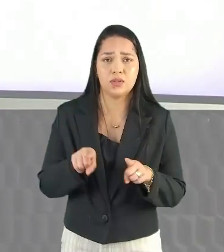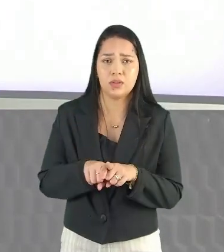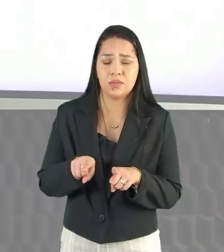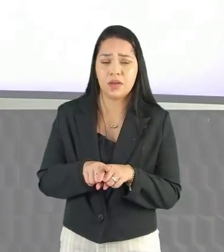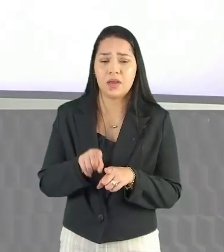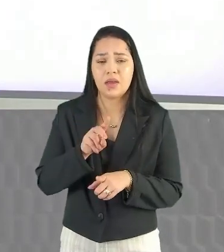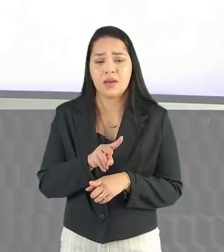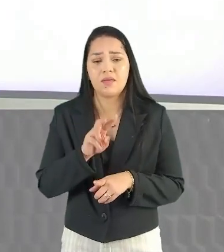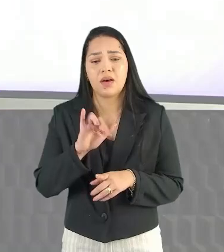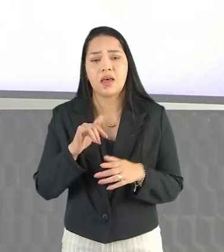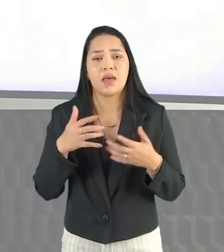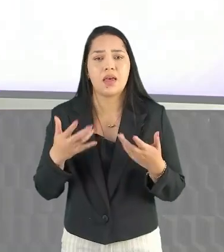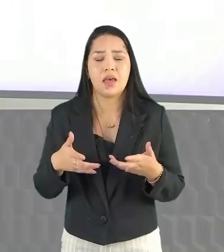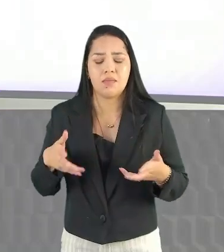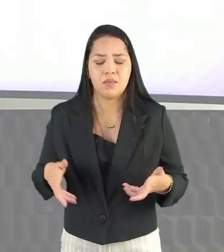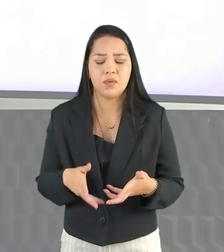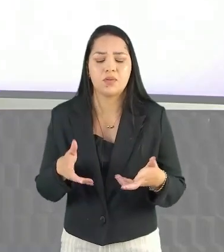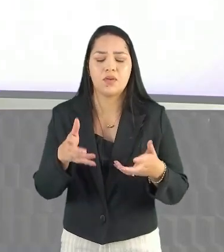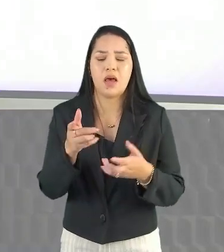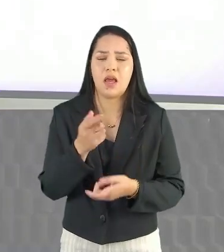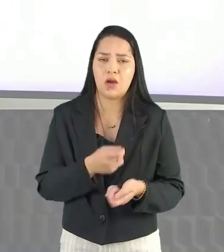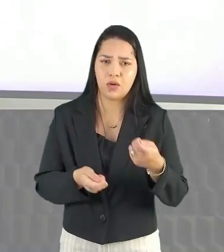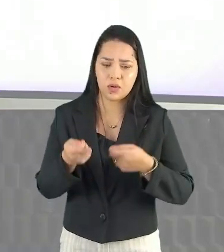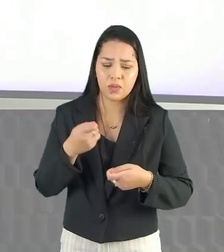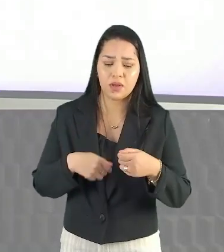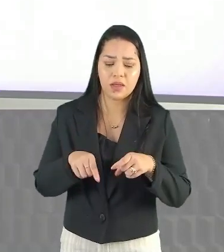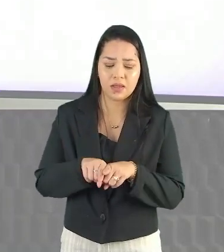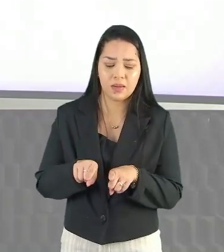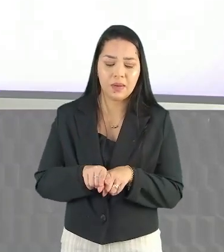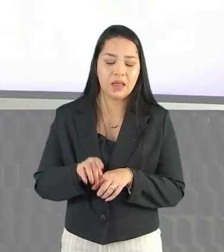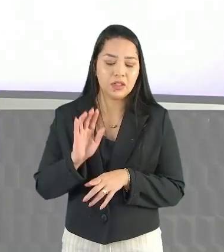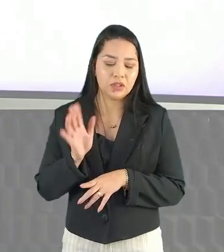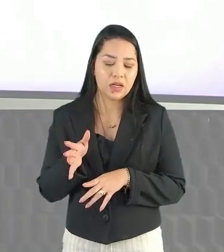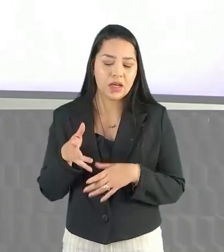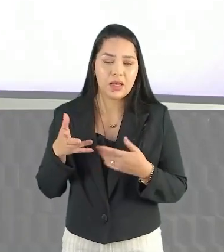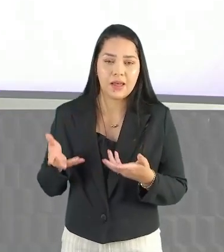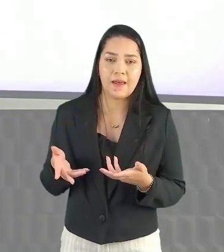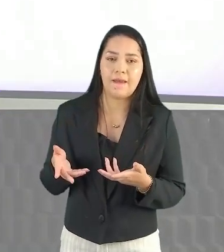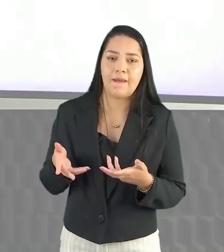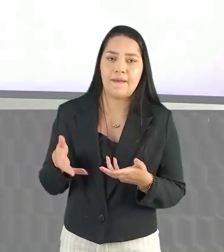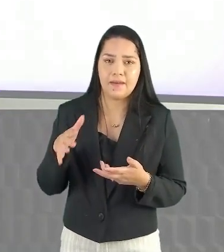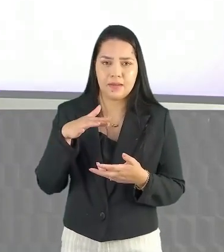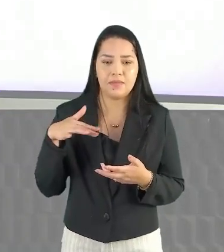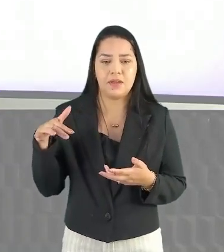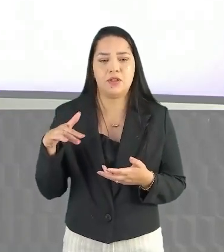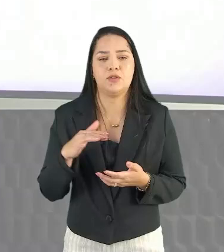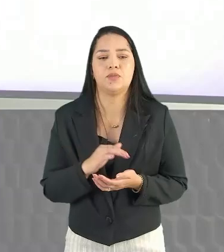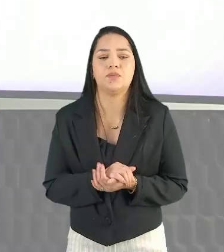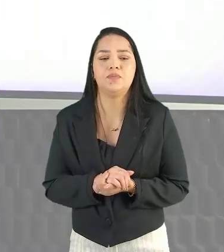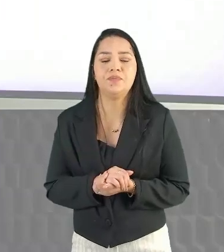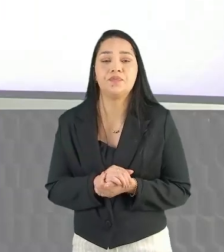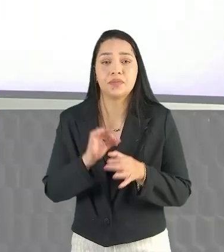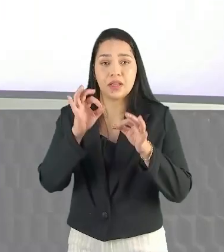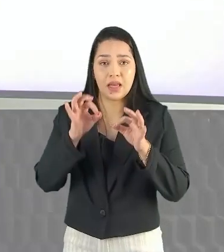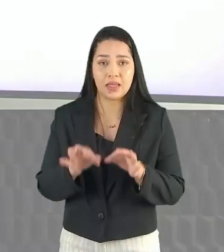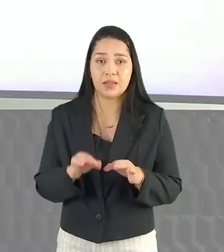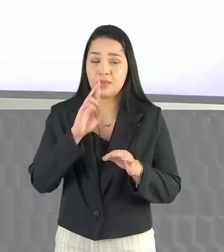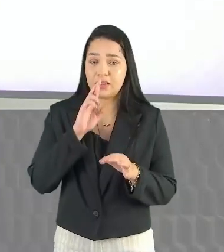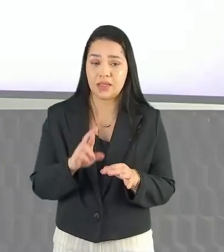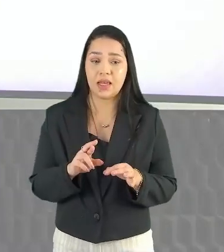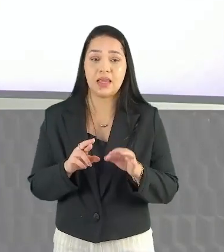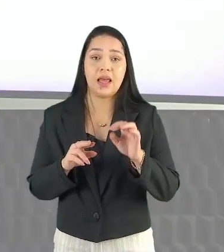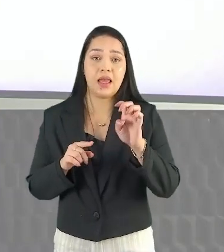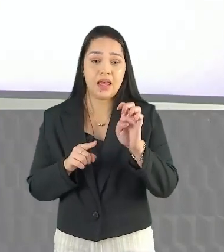ela vai impulsionar um pouco da economia, embora seja timidamente ainda perceptível. Mas a resposta certa é a